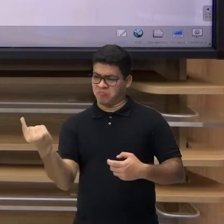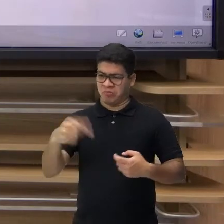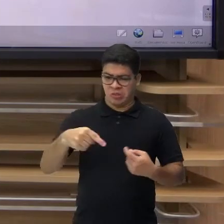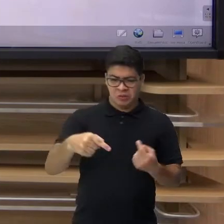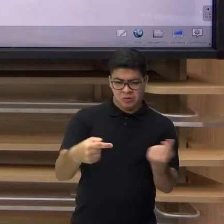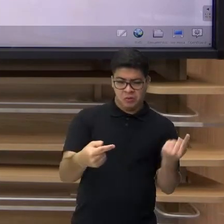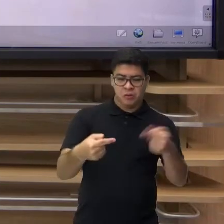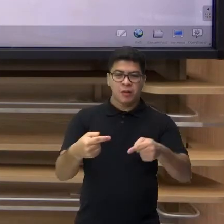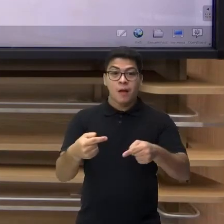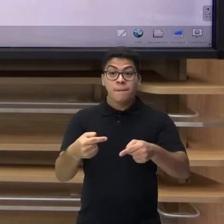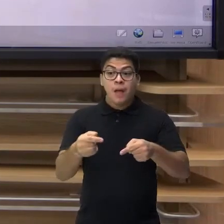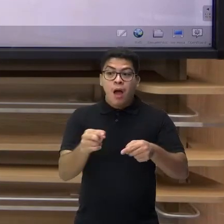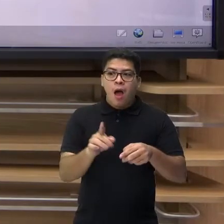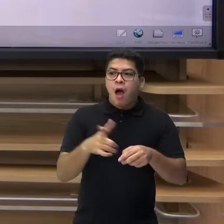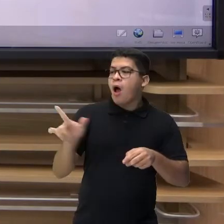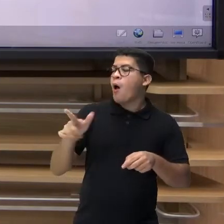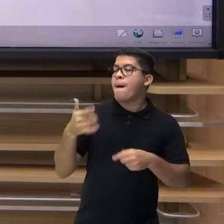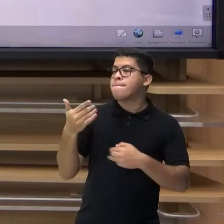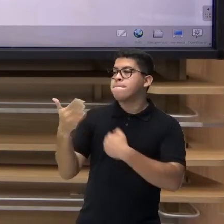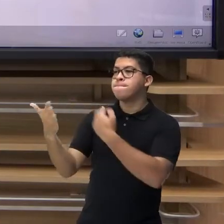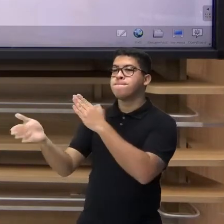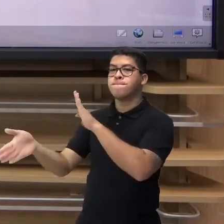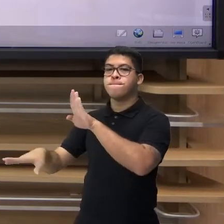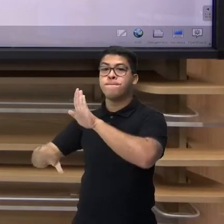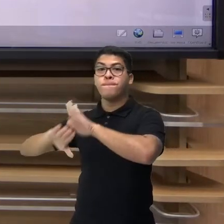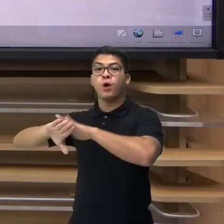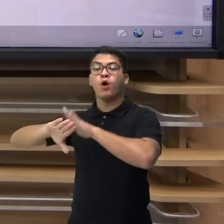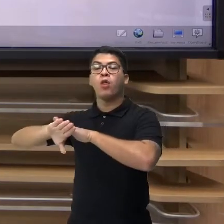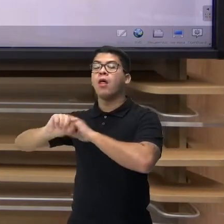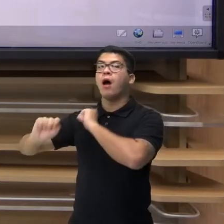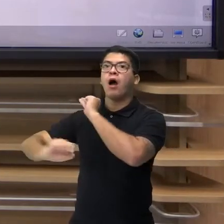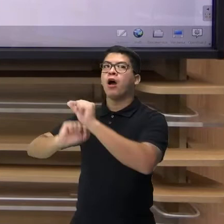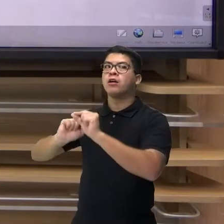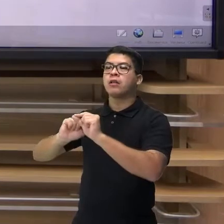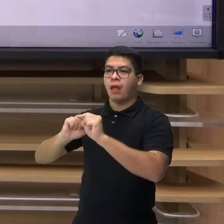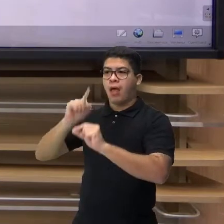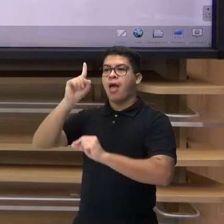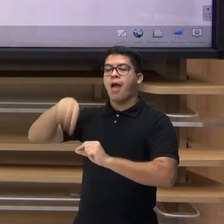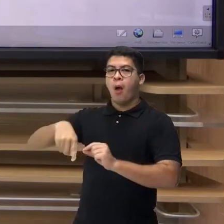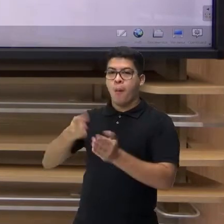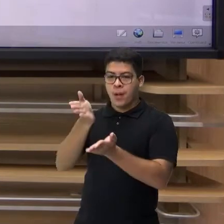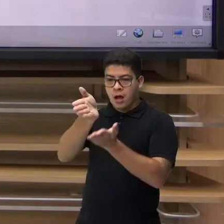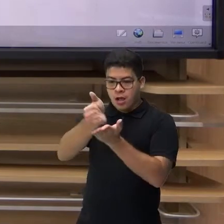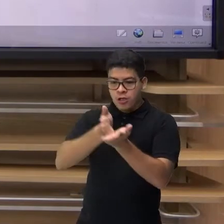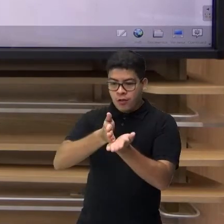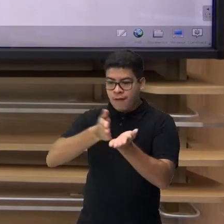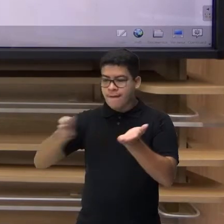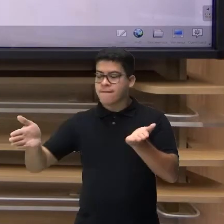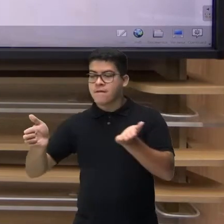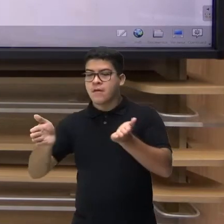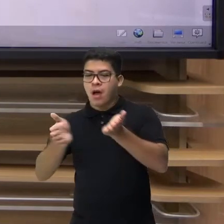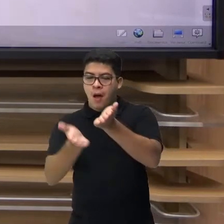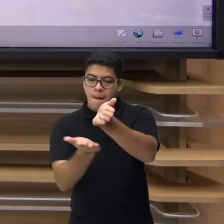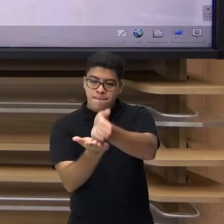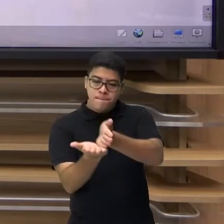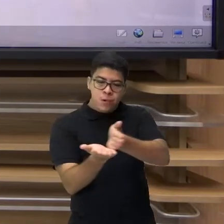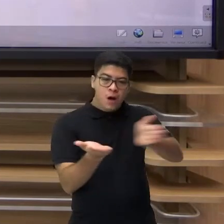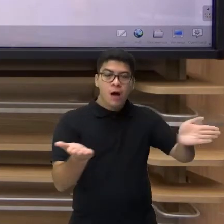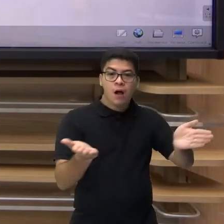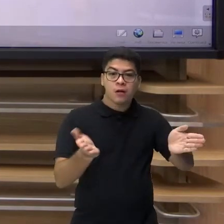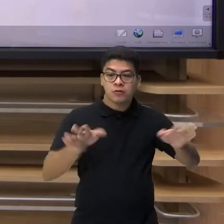dos panos, eles realizam uma divisão territorial. Isso mesmo, esse pacto também é conhecido